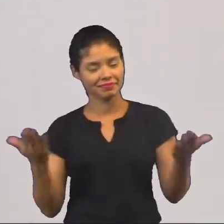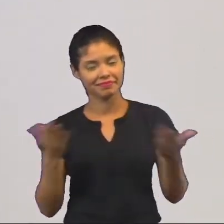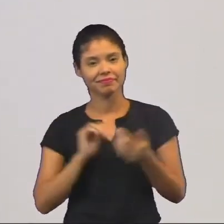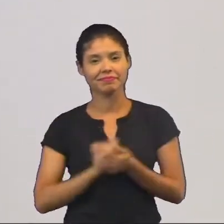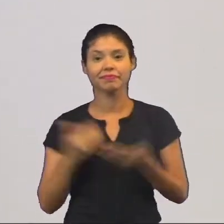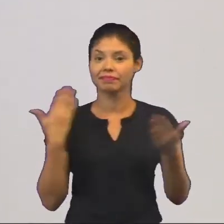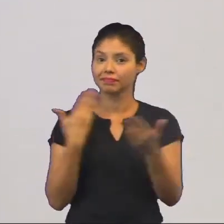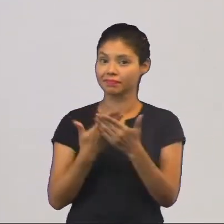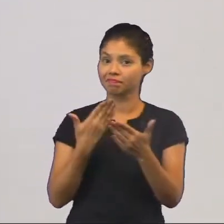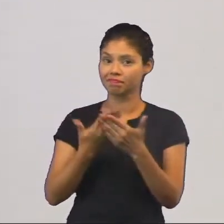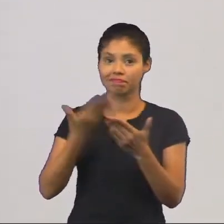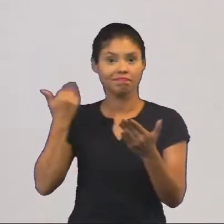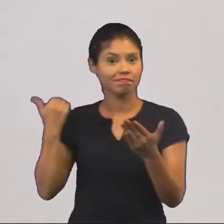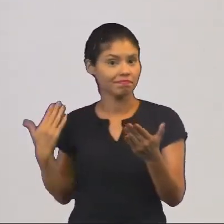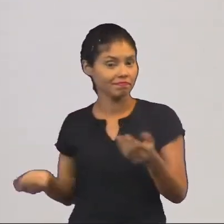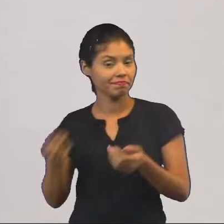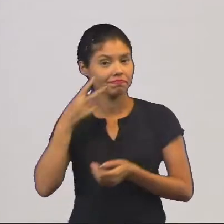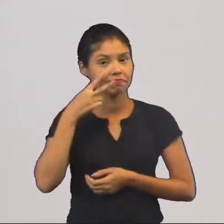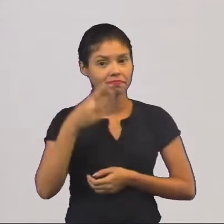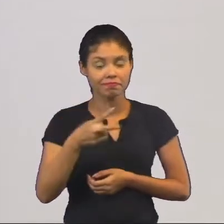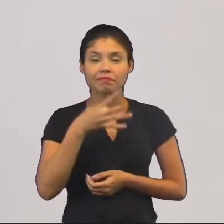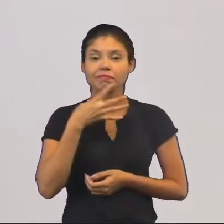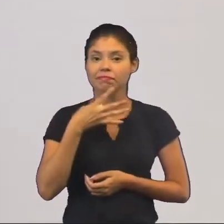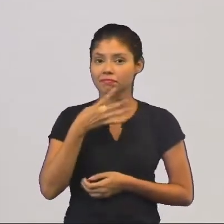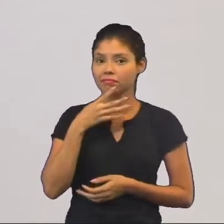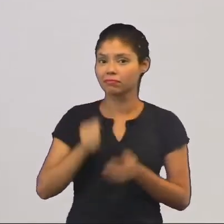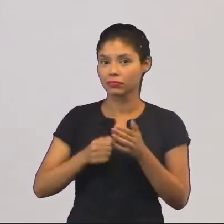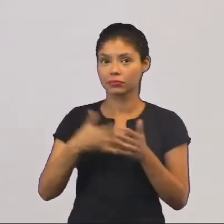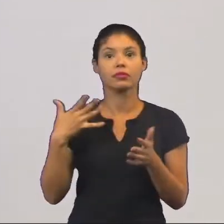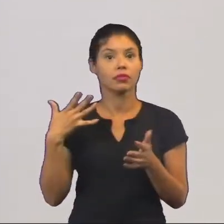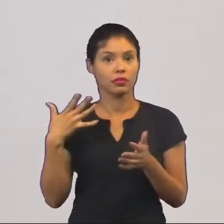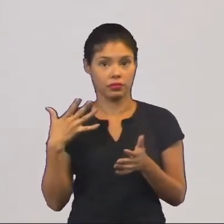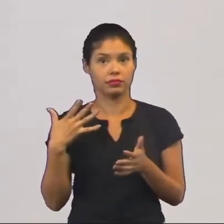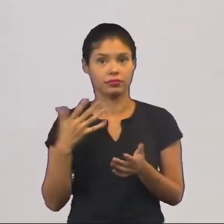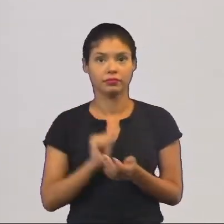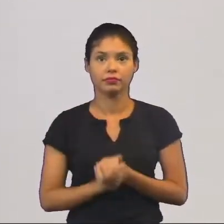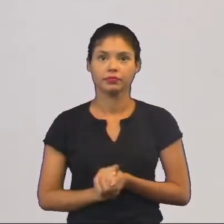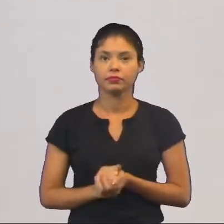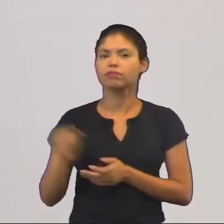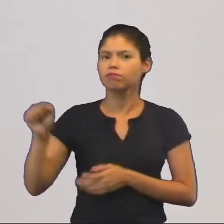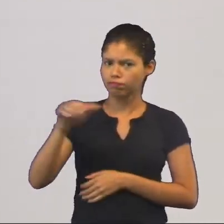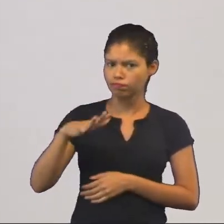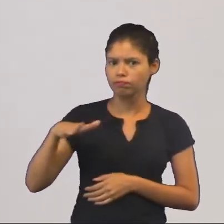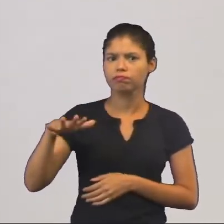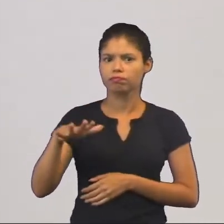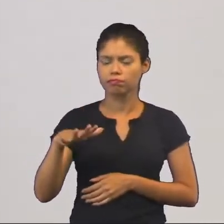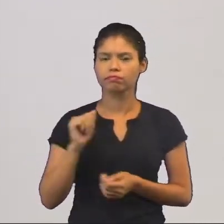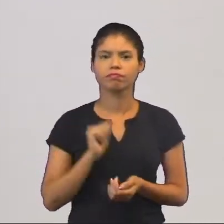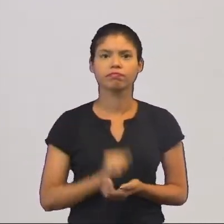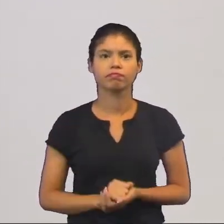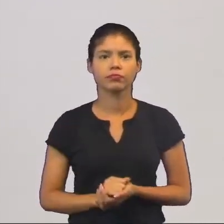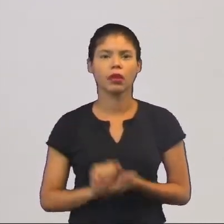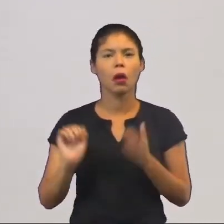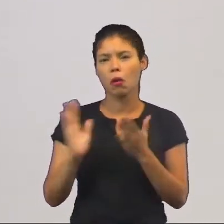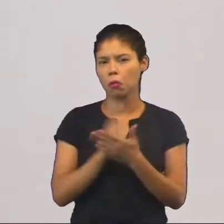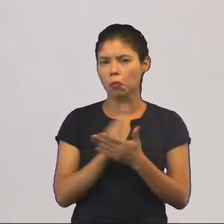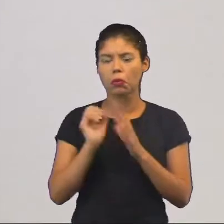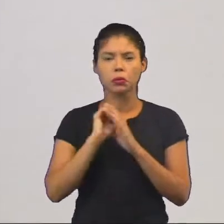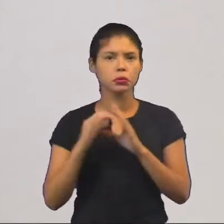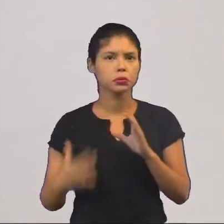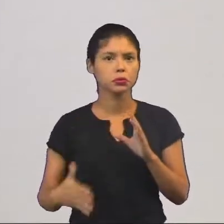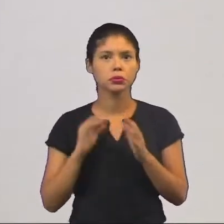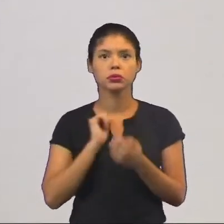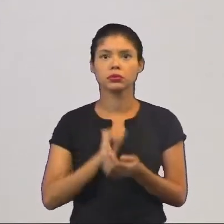turminha, na aula passada nós conhecemos, bastante sobre o espaço rural. Vimos algumas características,